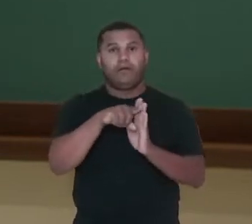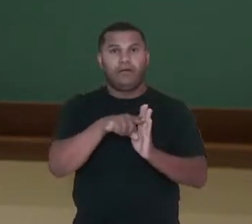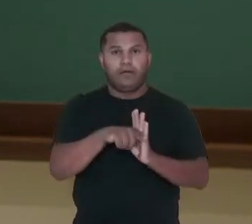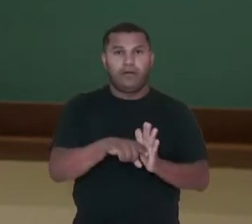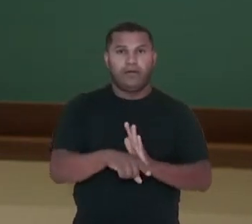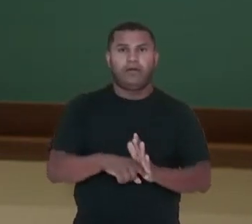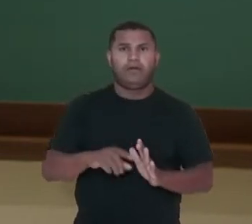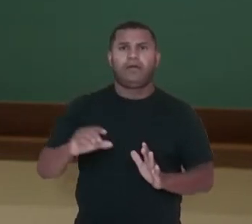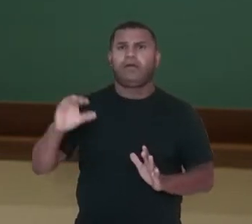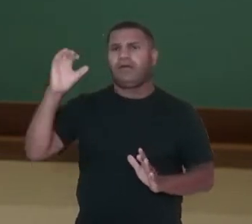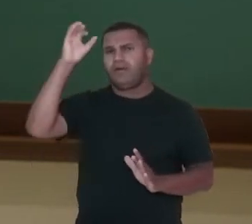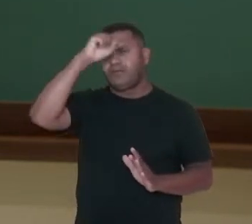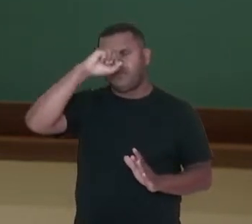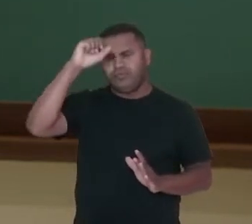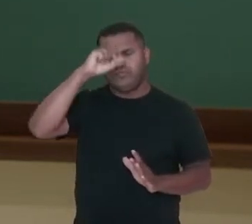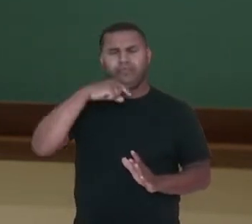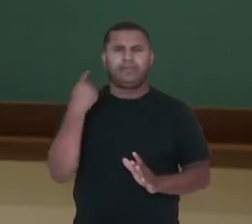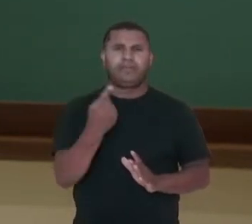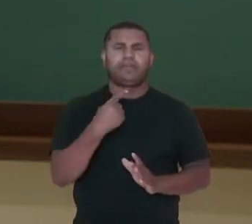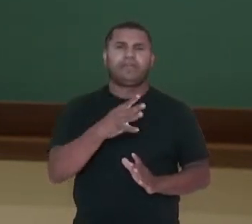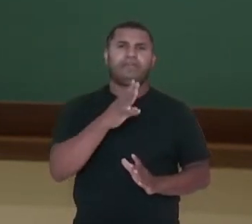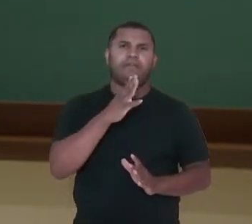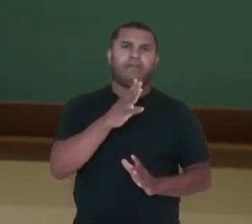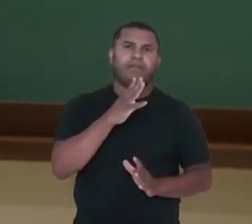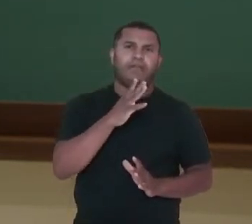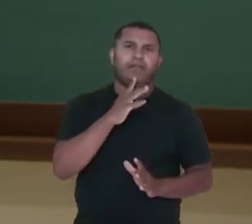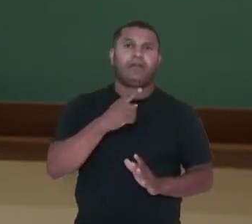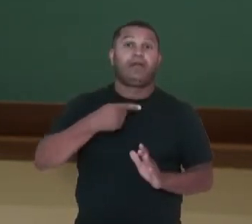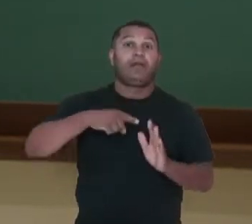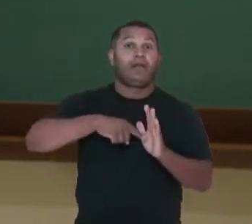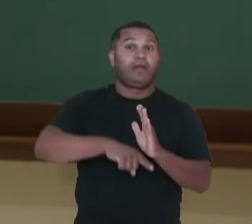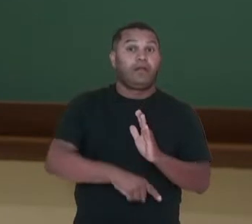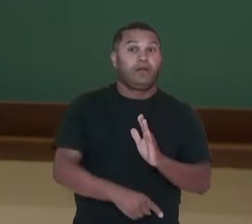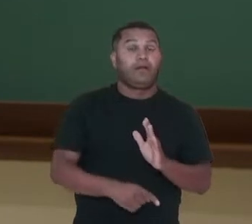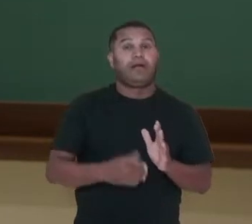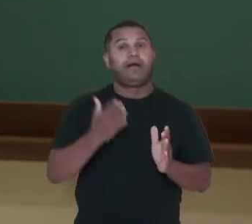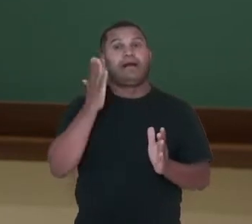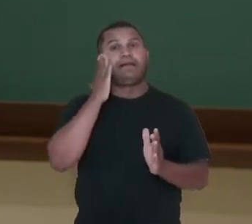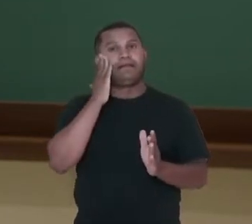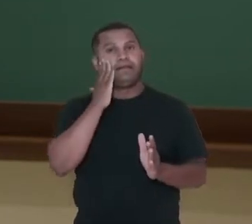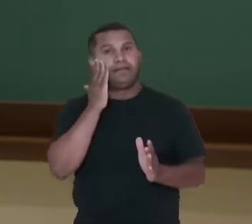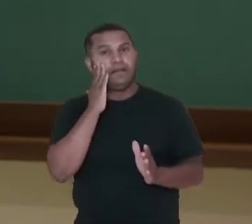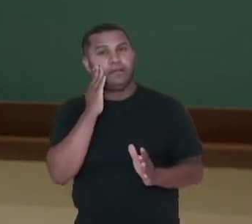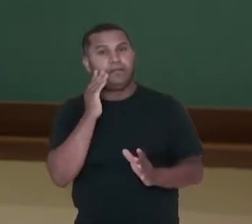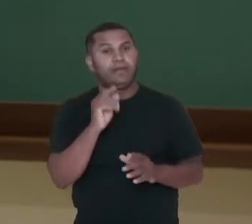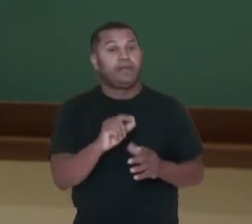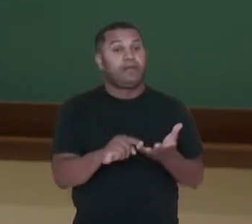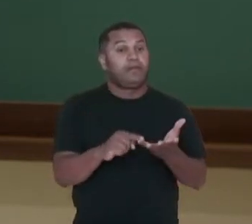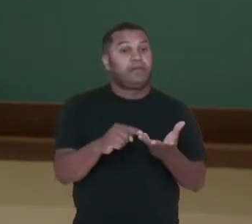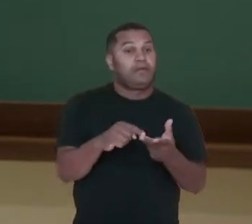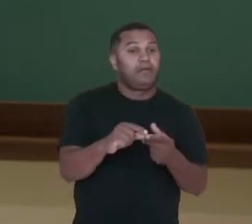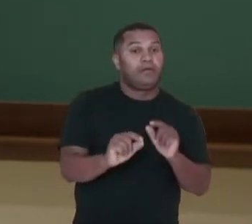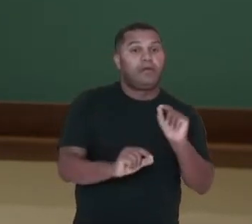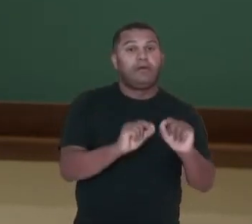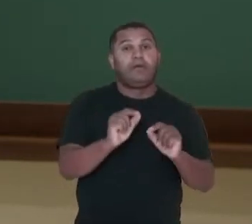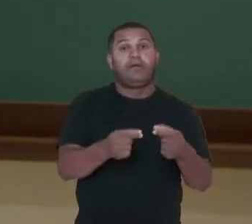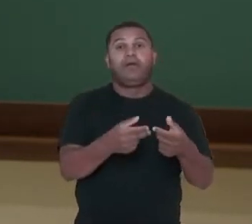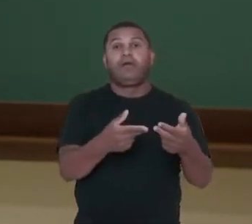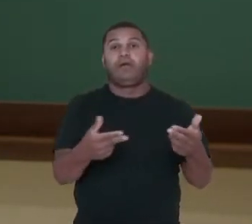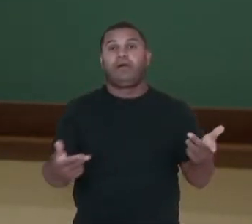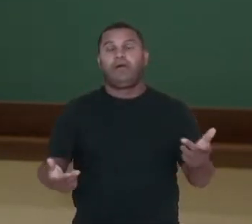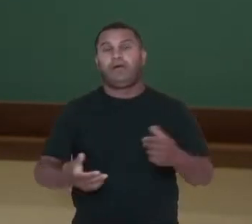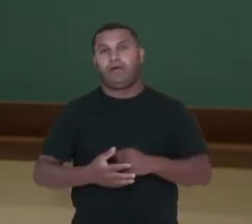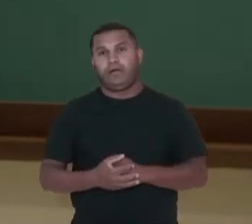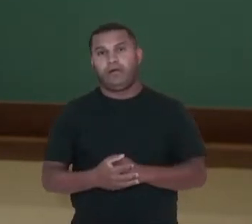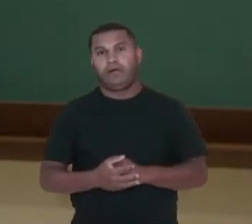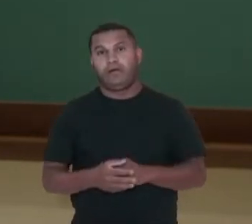ali para conhecer mais, se aprofundar mais, né? A respeito daquela espécie e também para tratar,